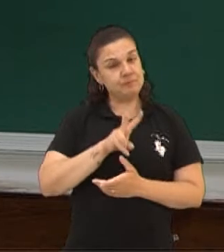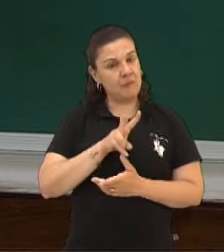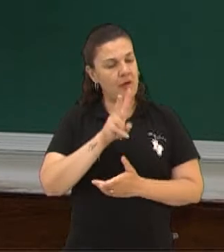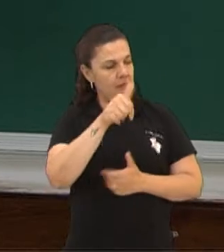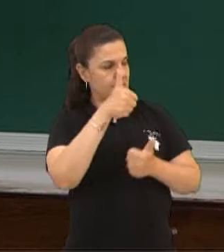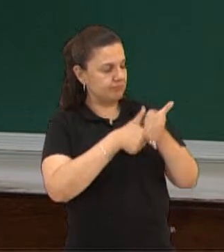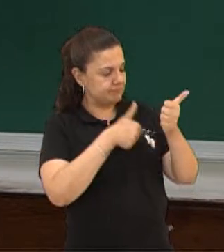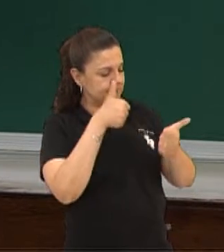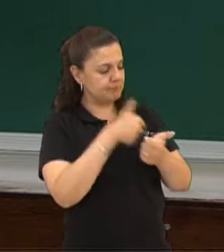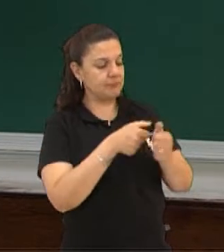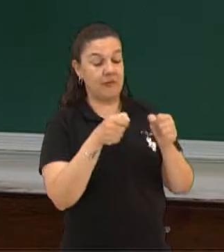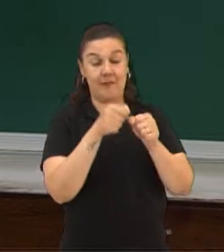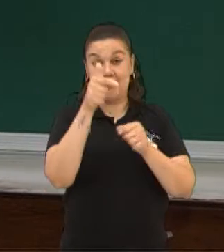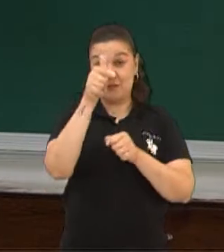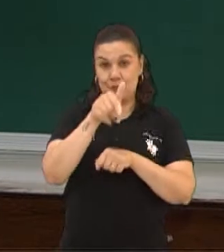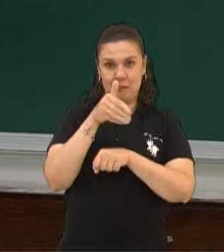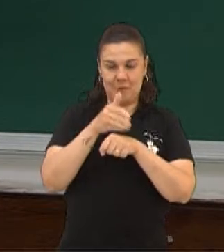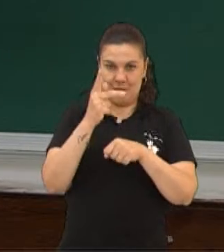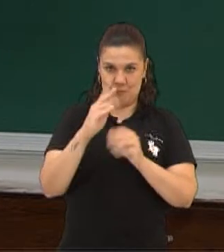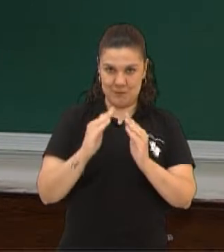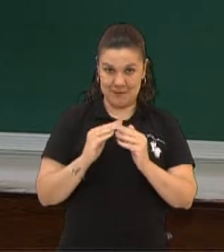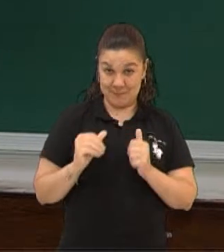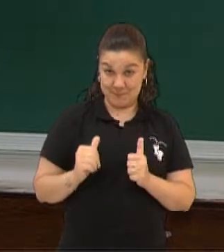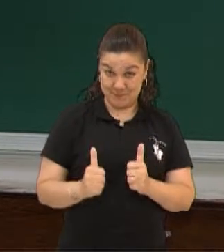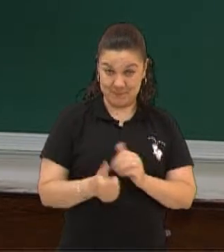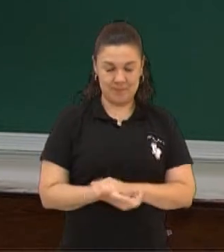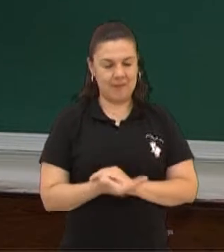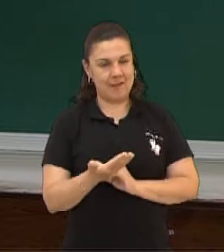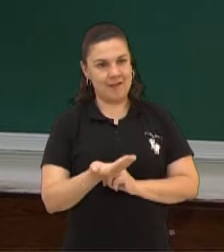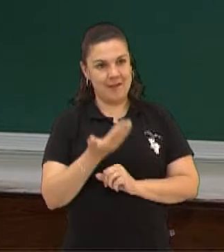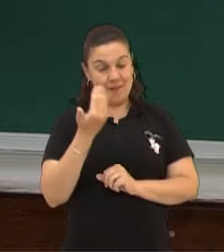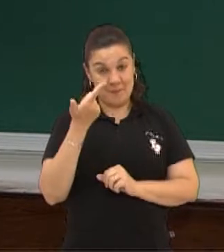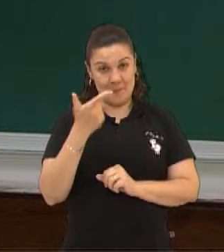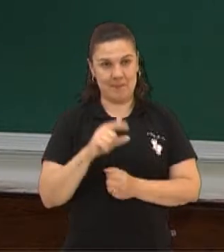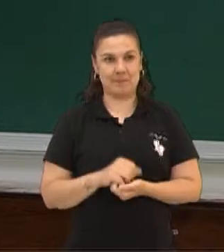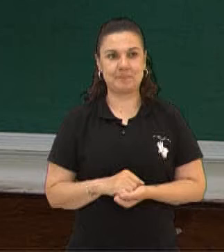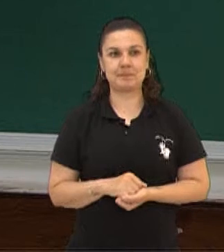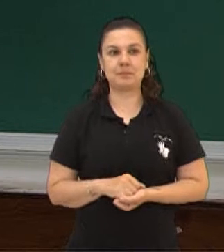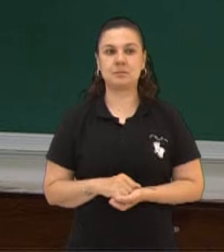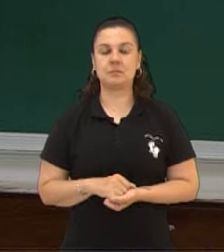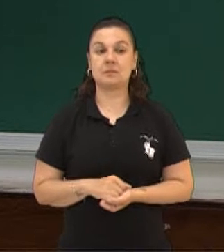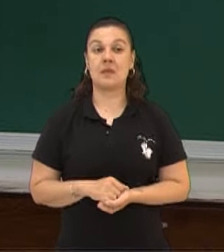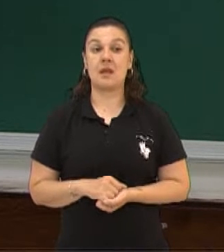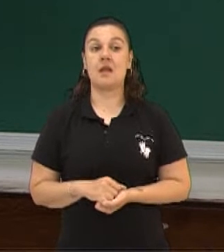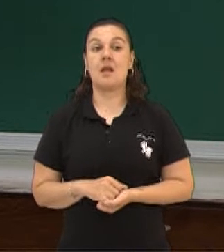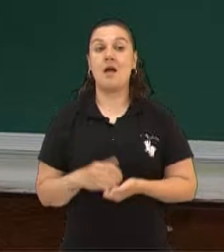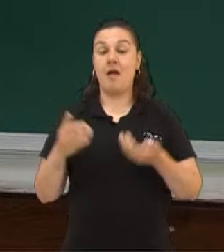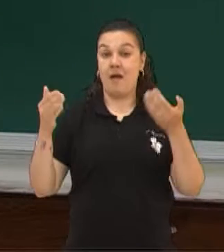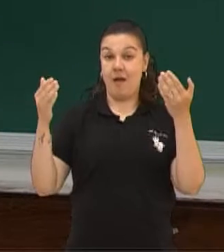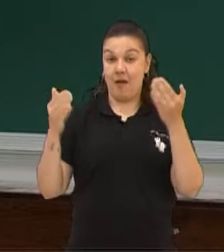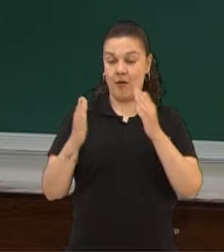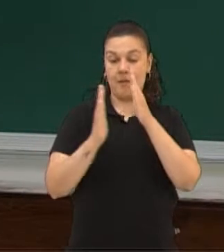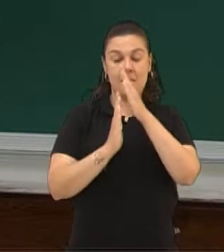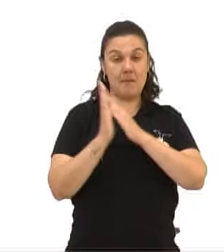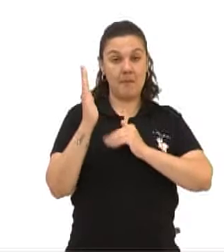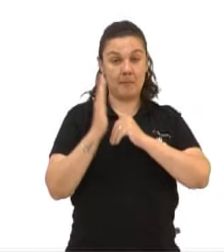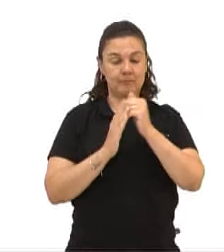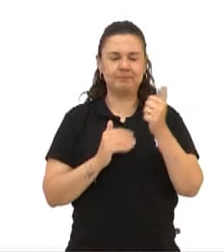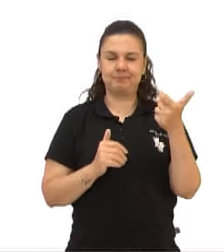lá, refaz e treina aí em casa, tá? Vamos praticar mais um pouquinho então. Praticando